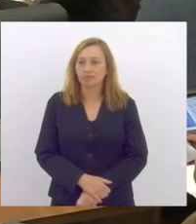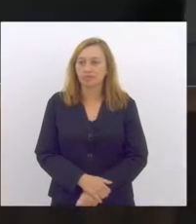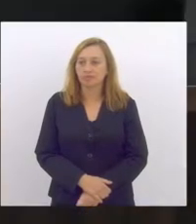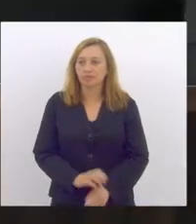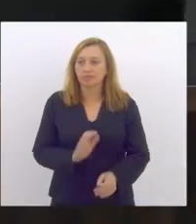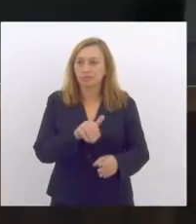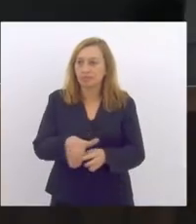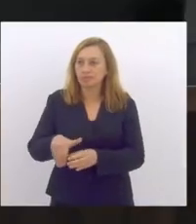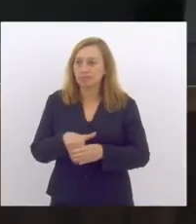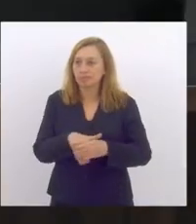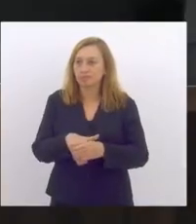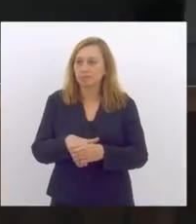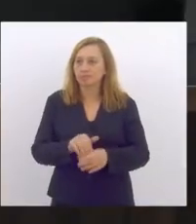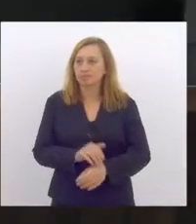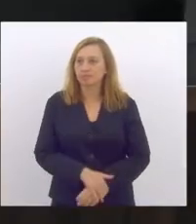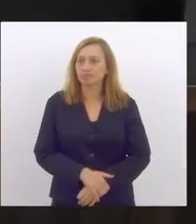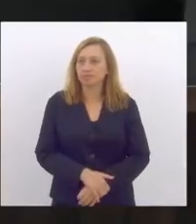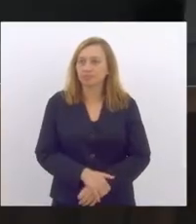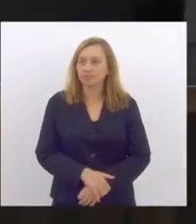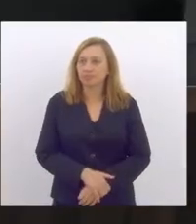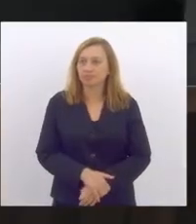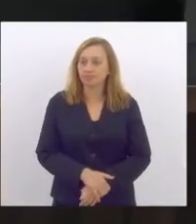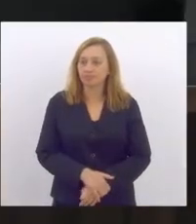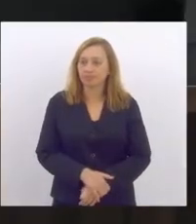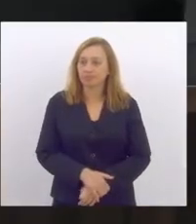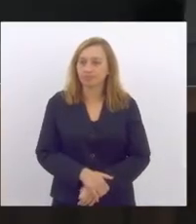em votação, parecer...